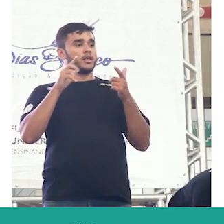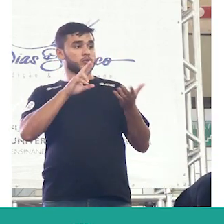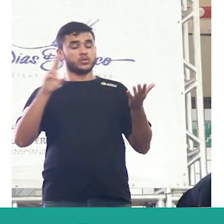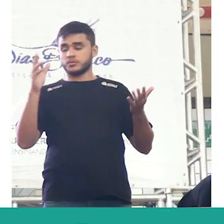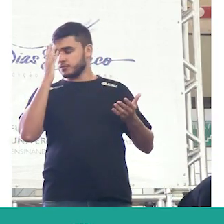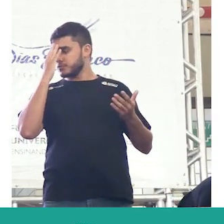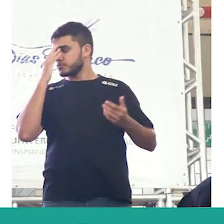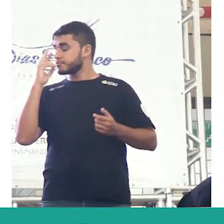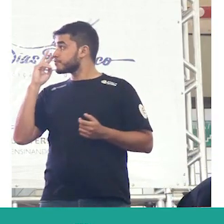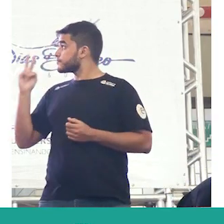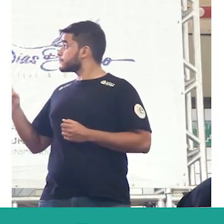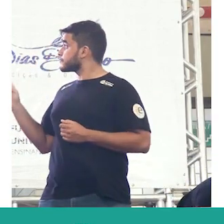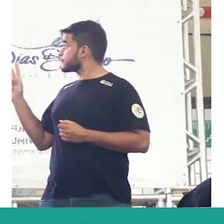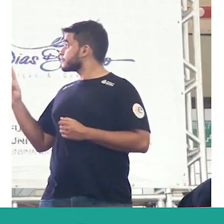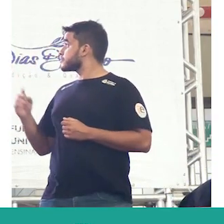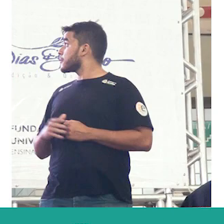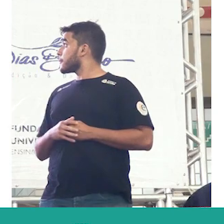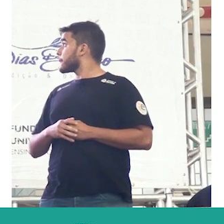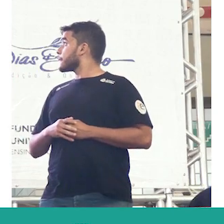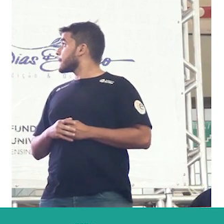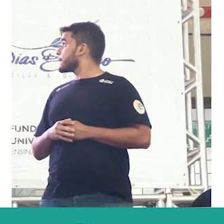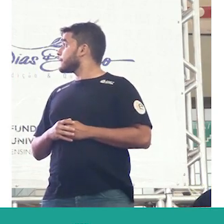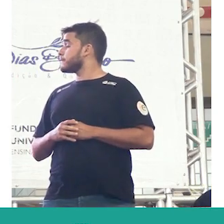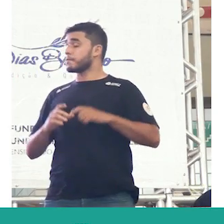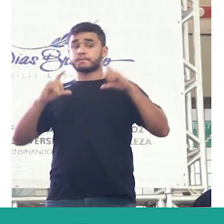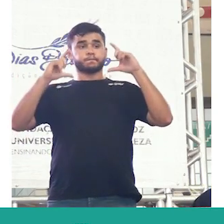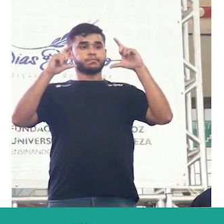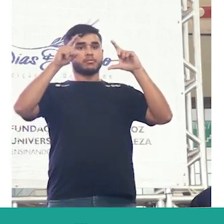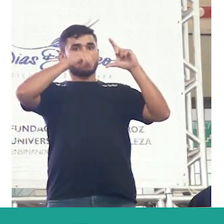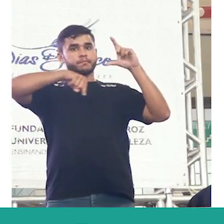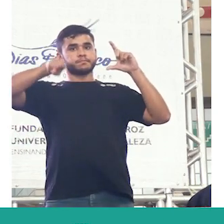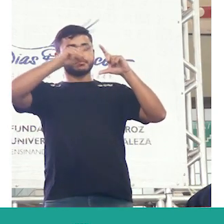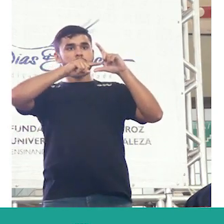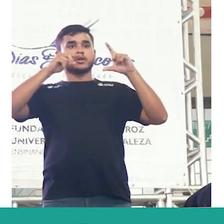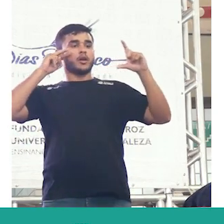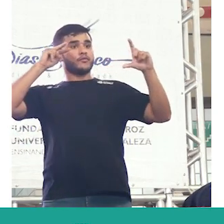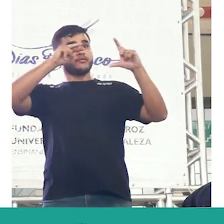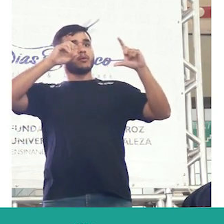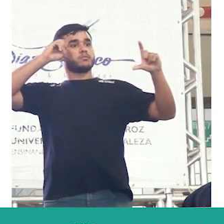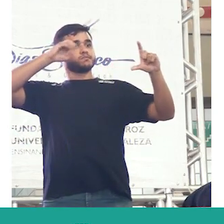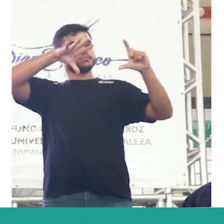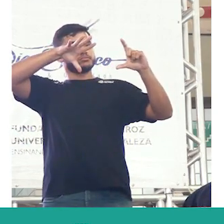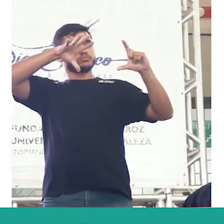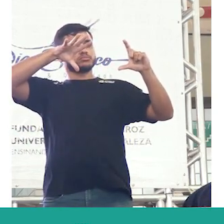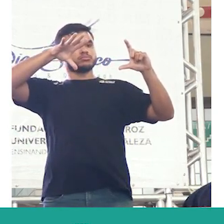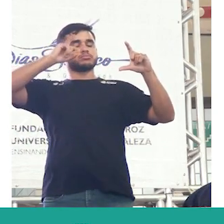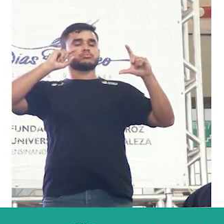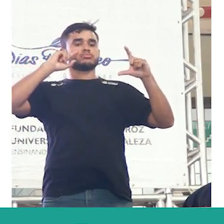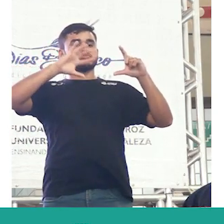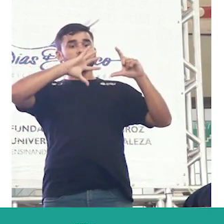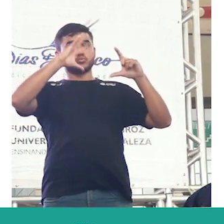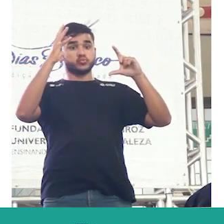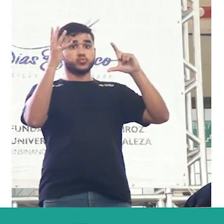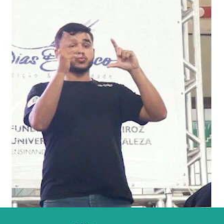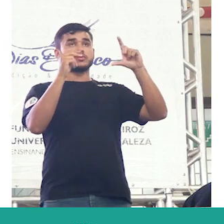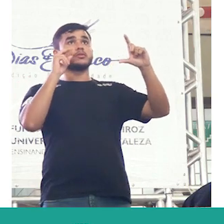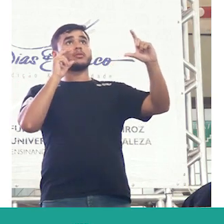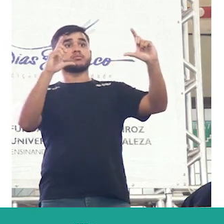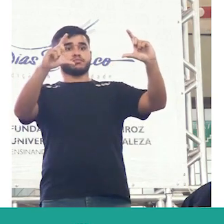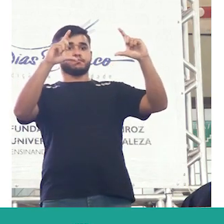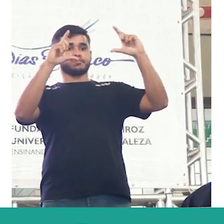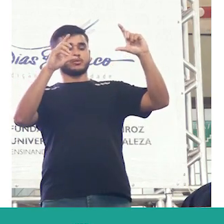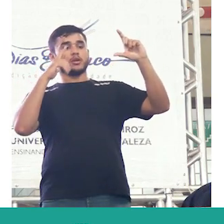parte branquinha da lua cheia, todo mundo achou a lua cheia? Olha como a lua cheia fica totalmente voltada para a Terra.